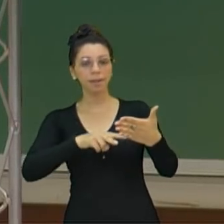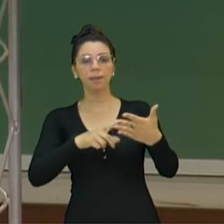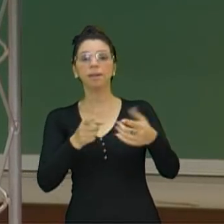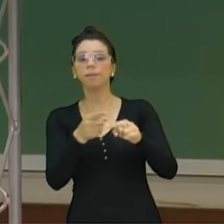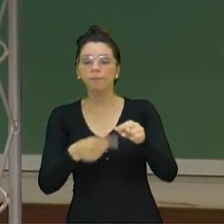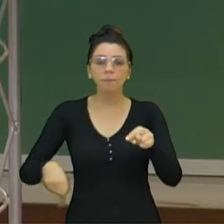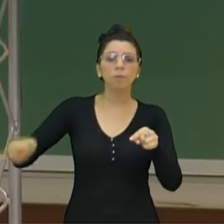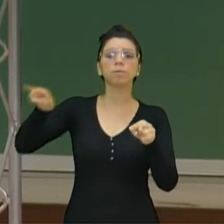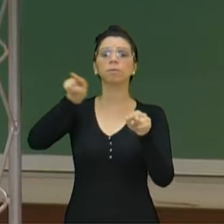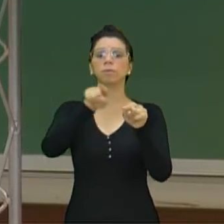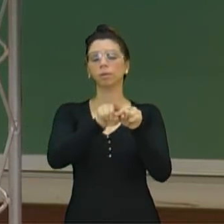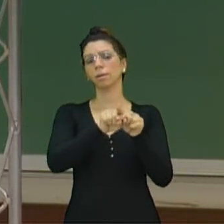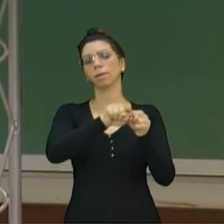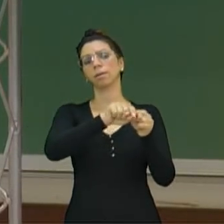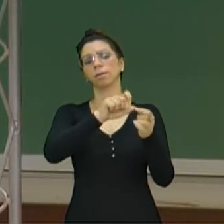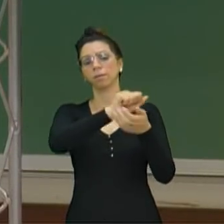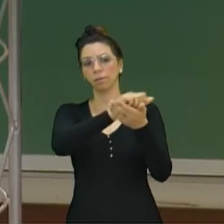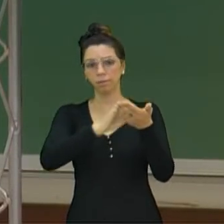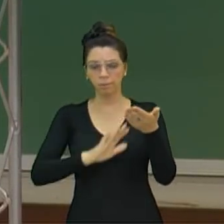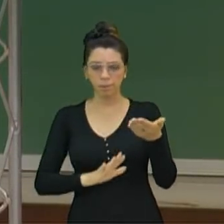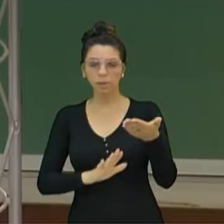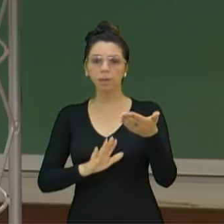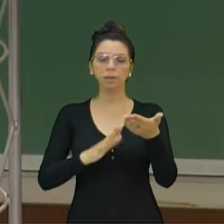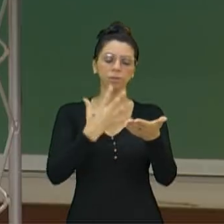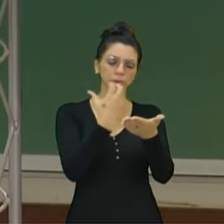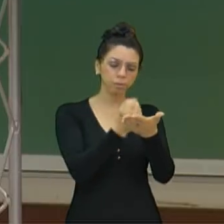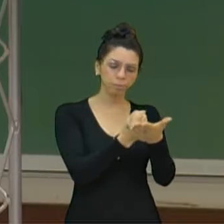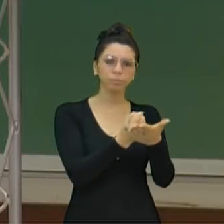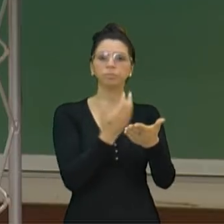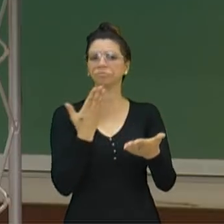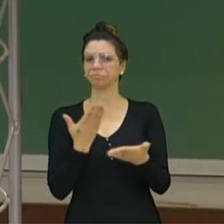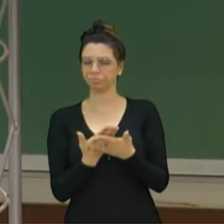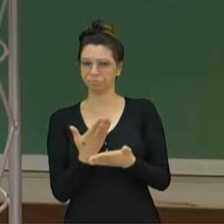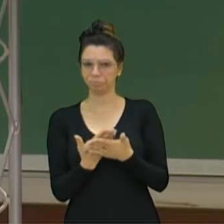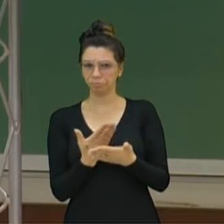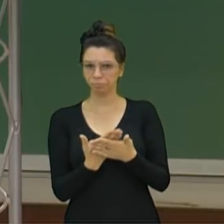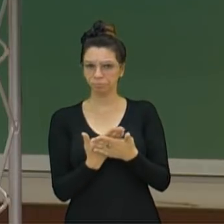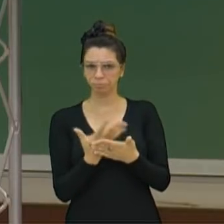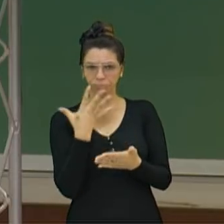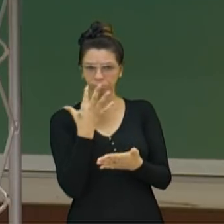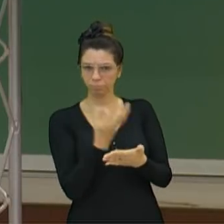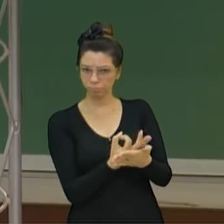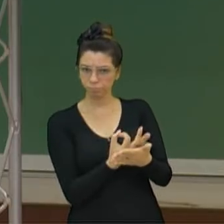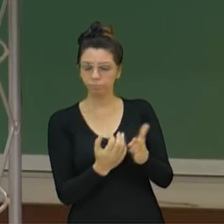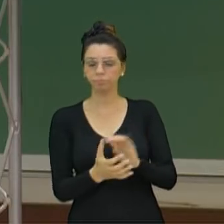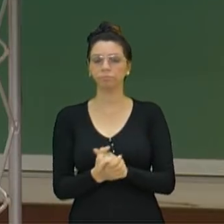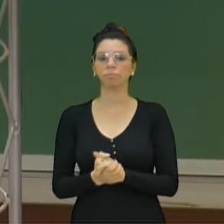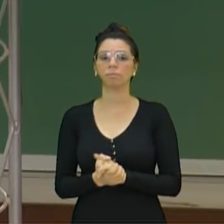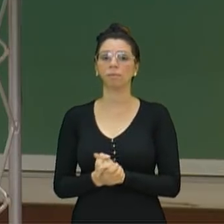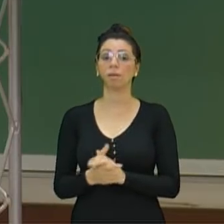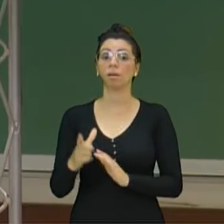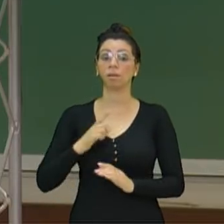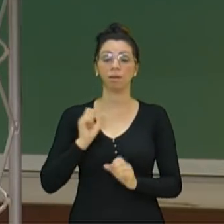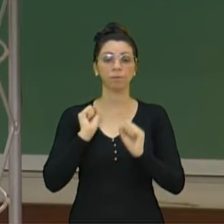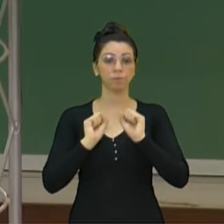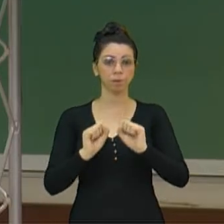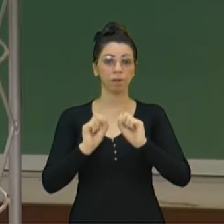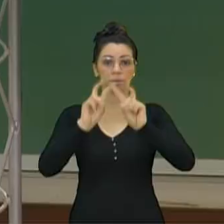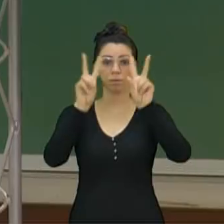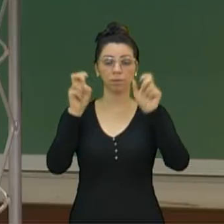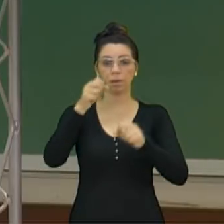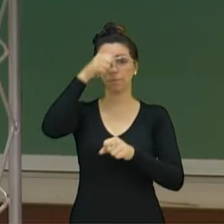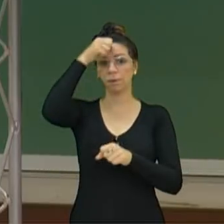os materiais, as suas anotações, me ouvir direitinho? Nós estamos há um bom tempo falando do sistema nervoso e